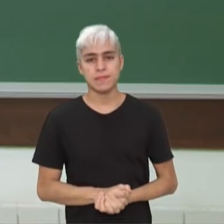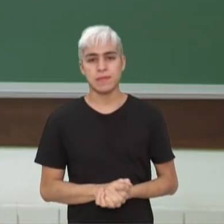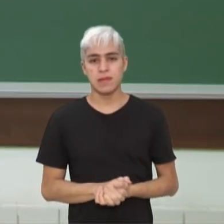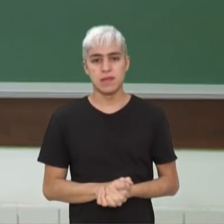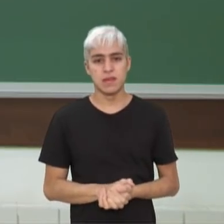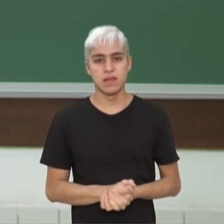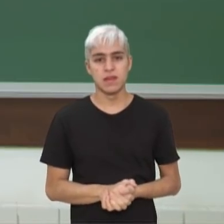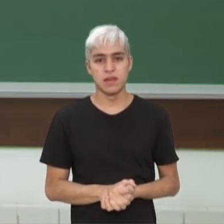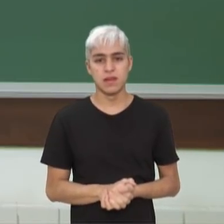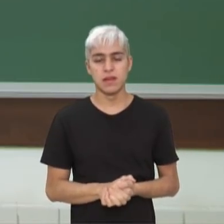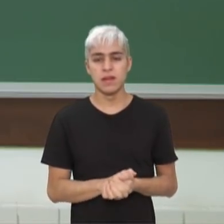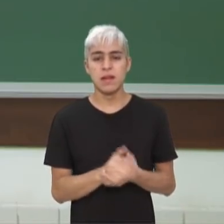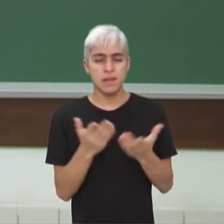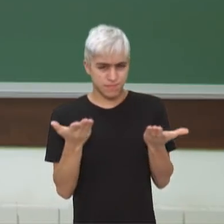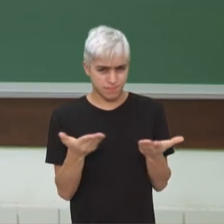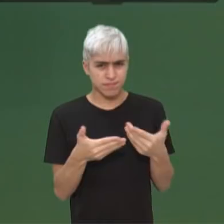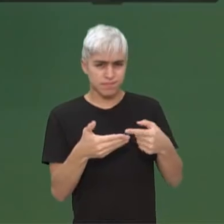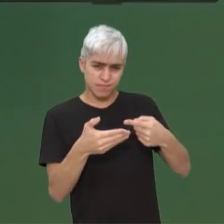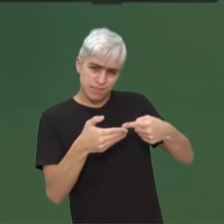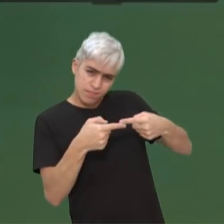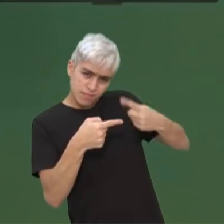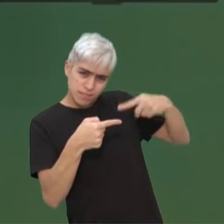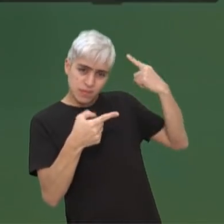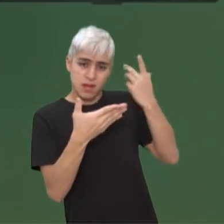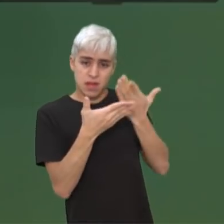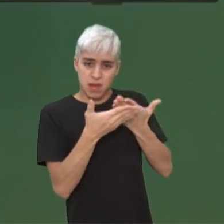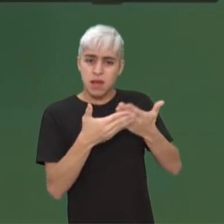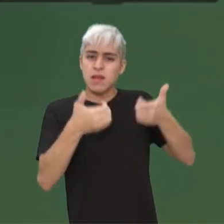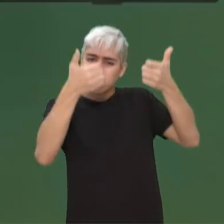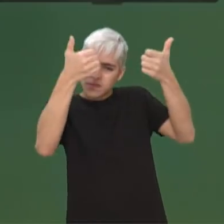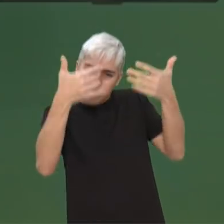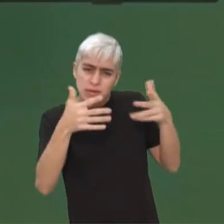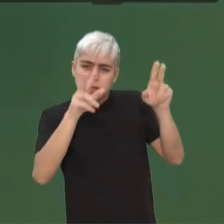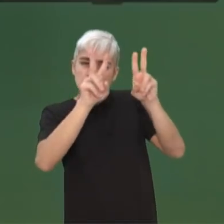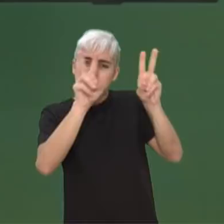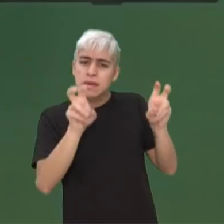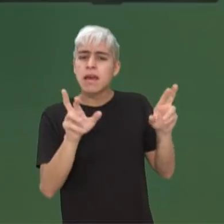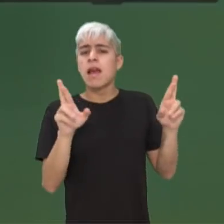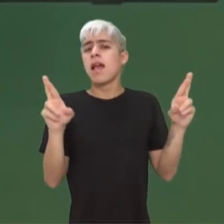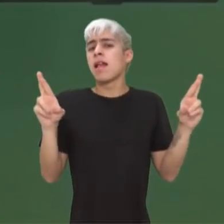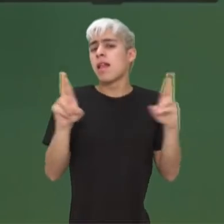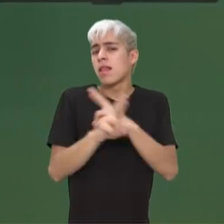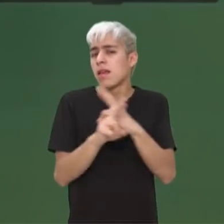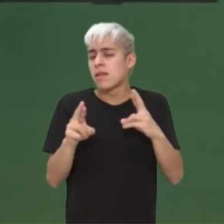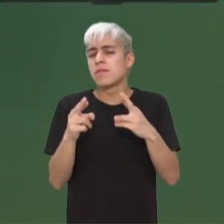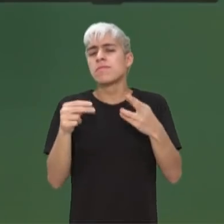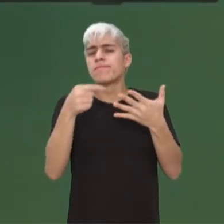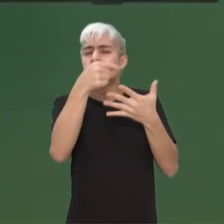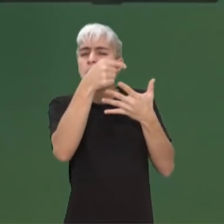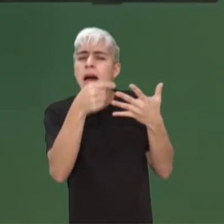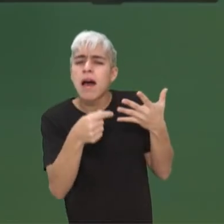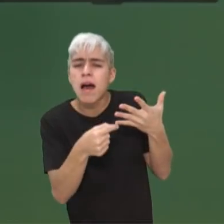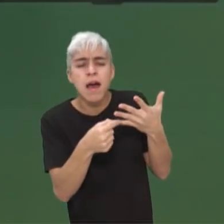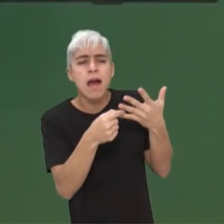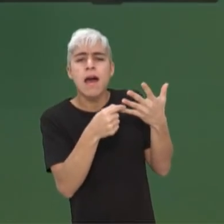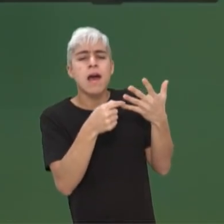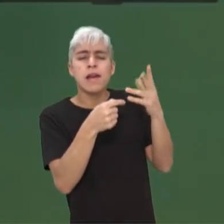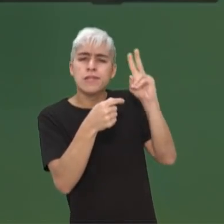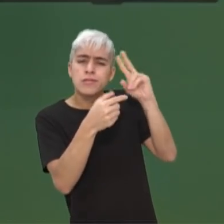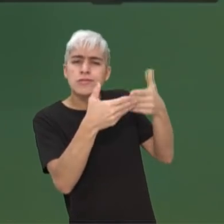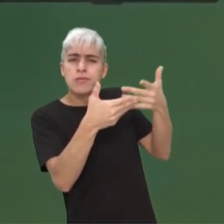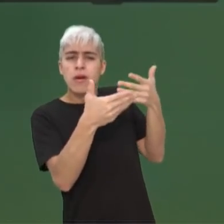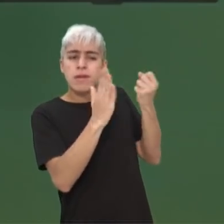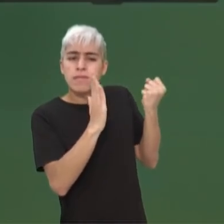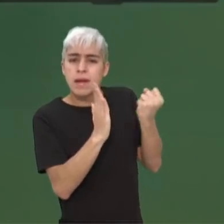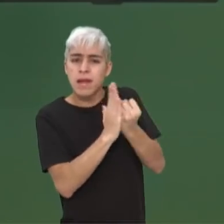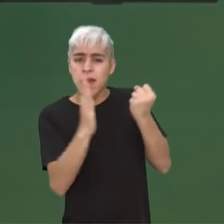Avançando aqui, nas aulas anteriores nós abordamos alguns temas relacionados a alguns fatos históricos que marcaram a ginástica e